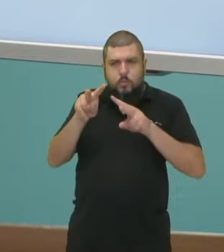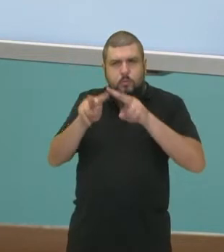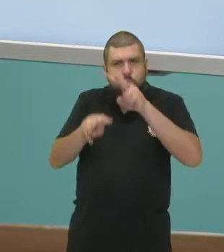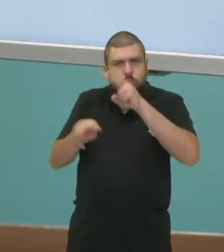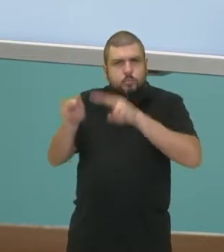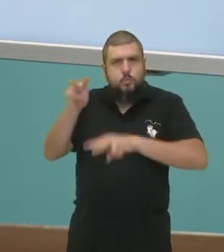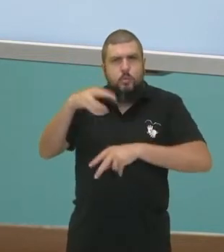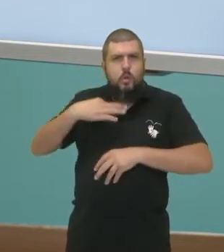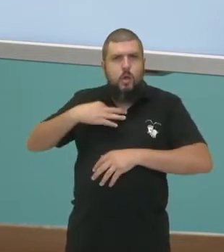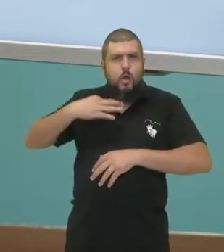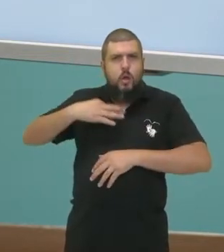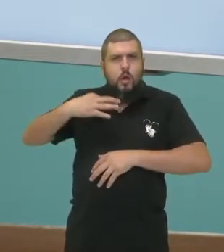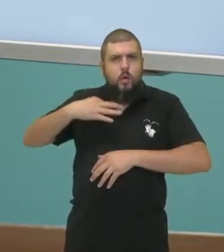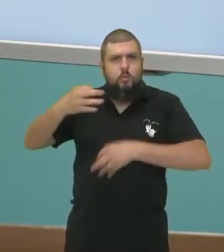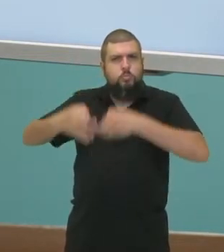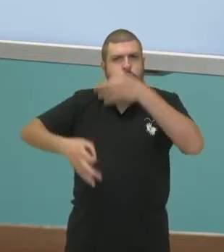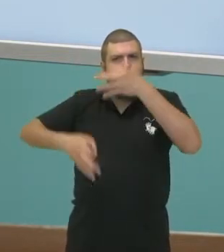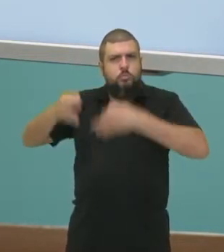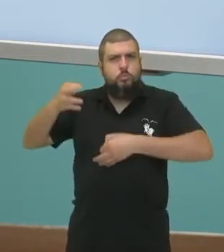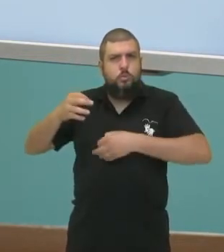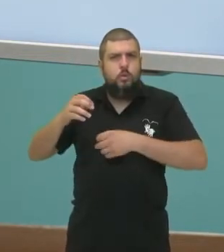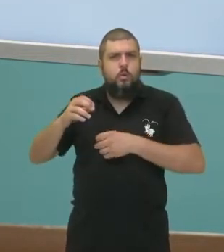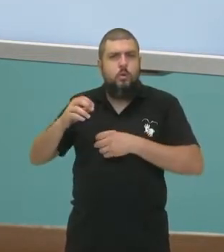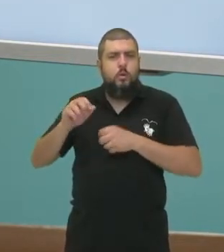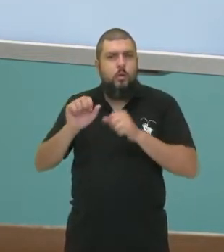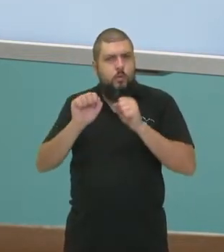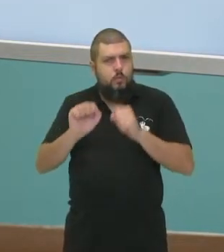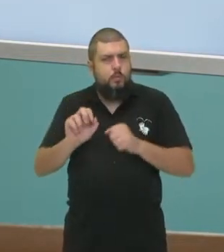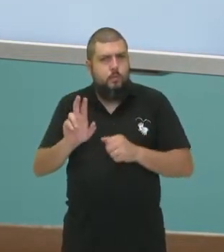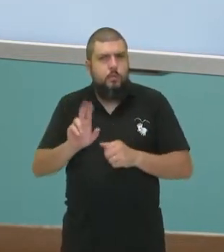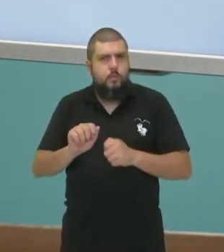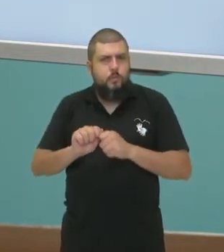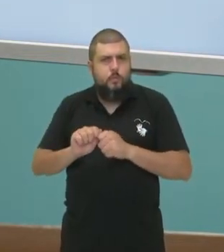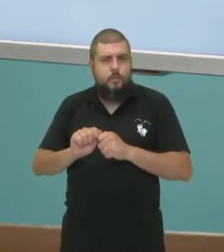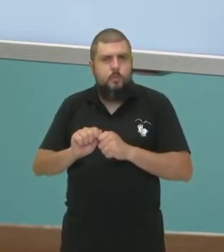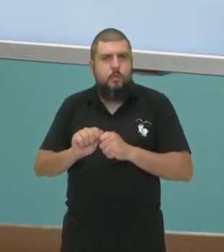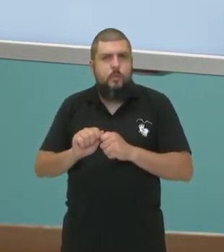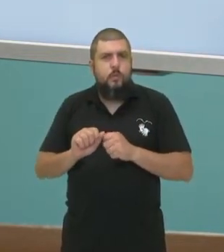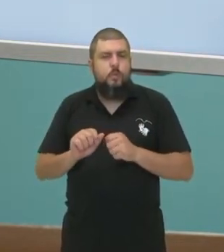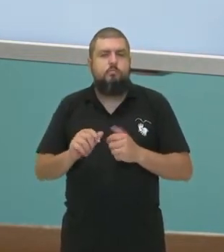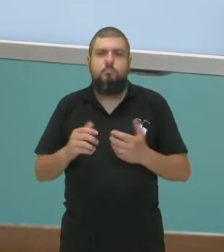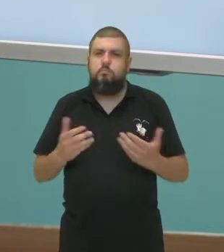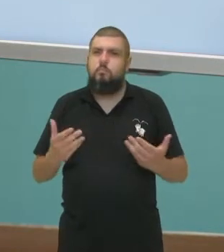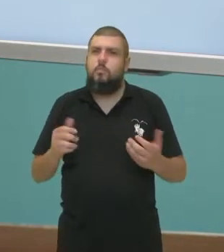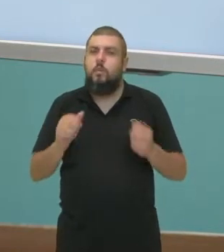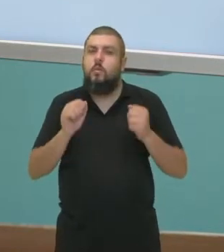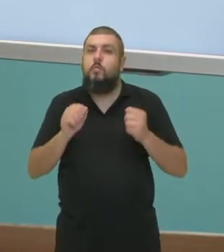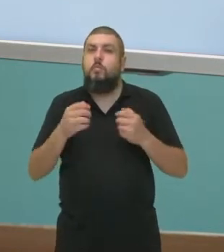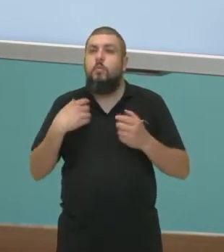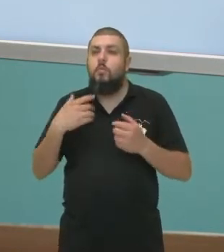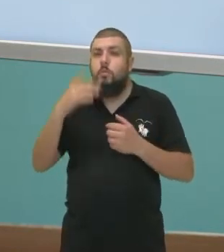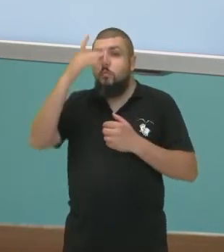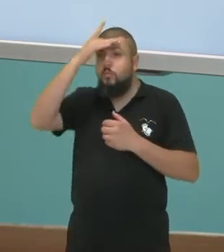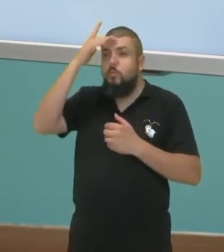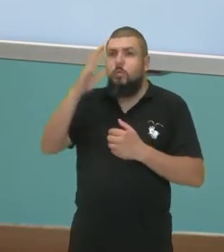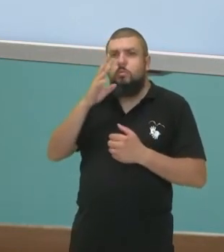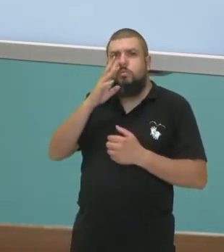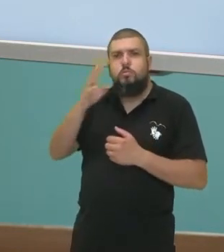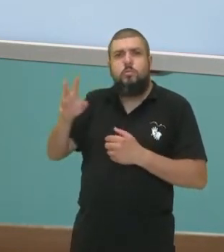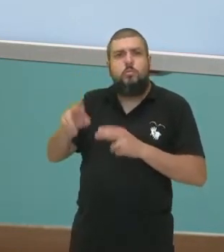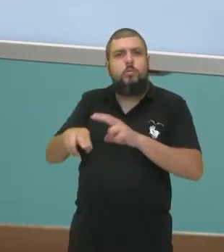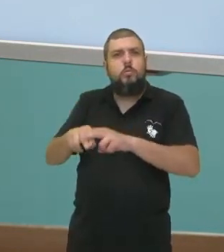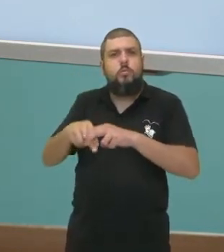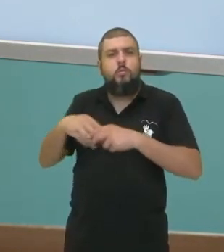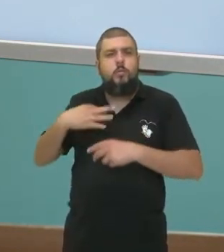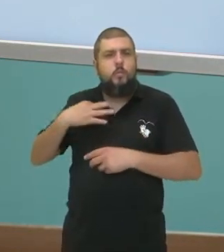exclusivamente, pela roupa que ela leva, ou seja, que ela usa? Será que a gente pode definir uma pessoa por aquilo que ela está usando?